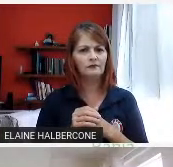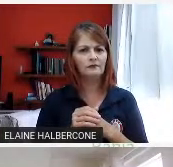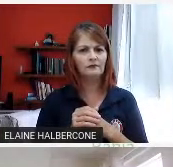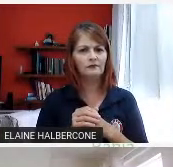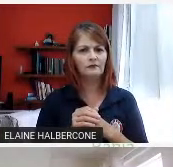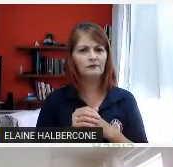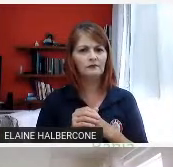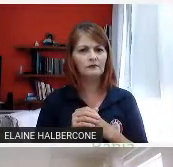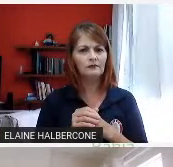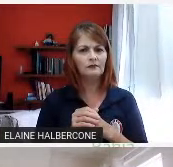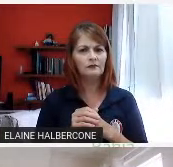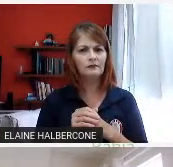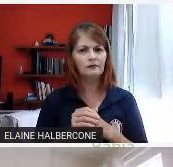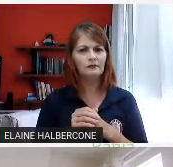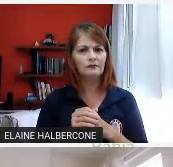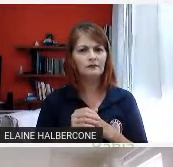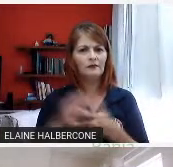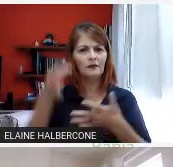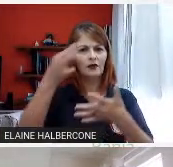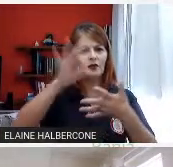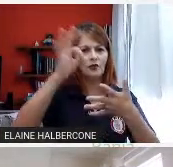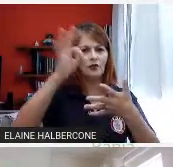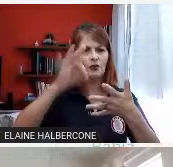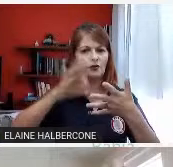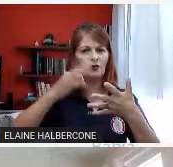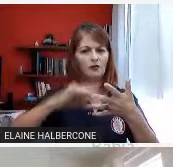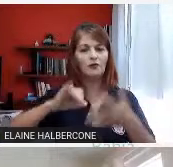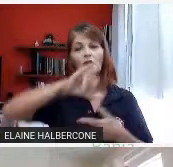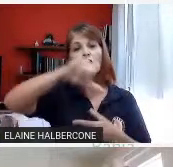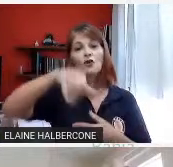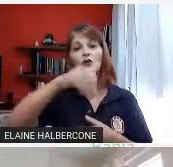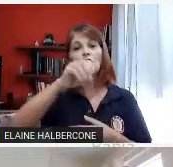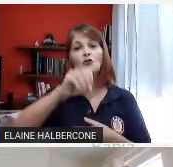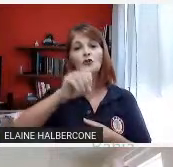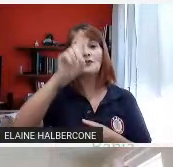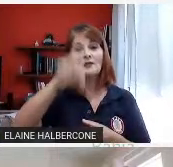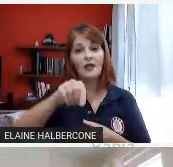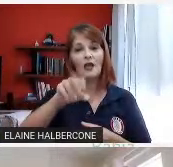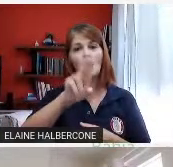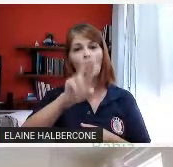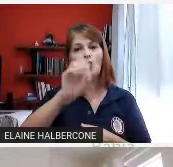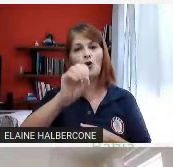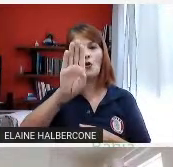Só para corrigir, não é João Roberto, é José Roberto. Tá.